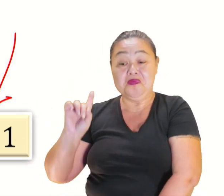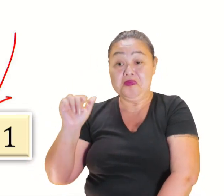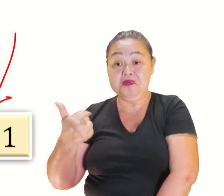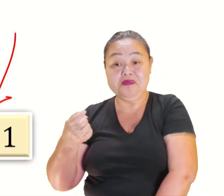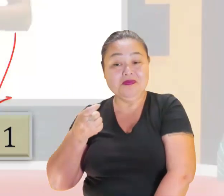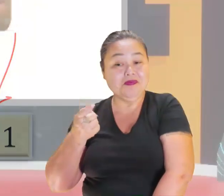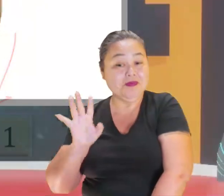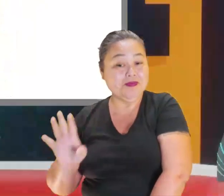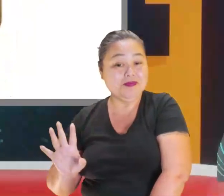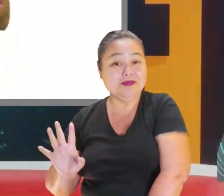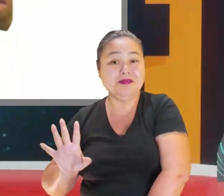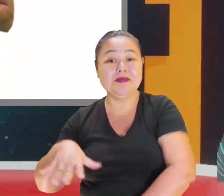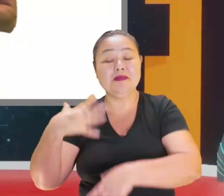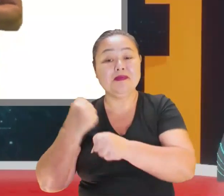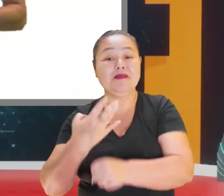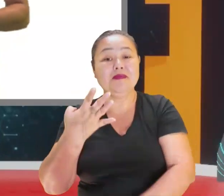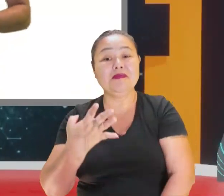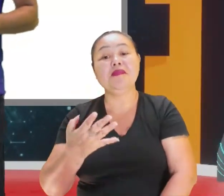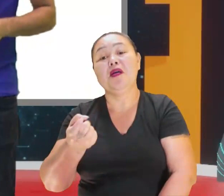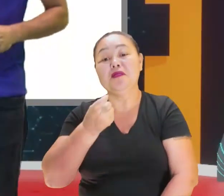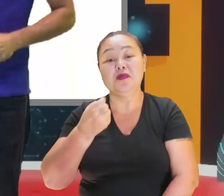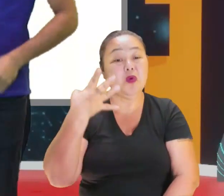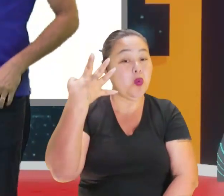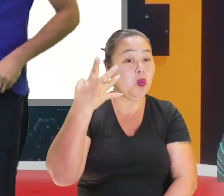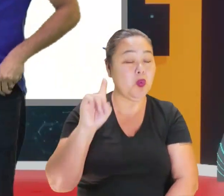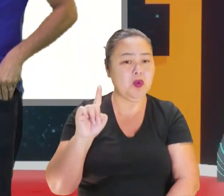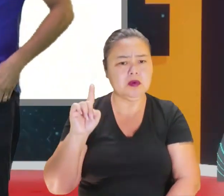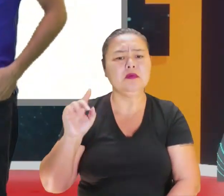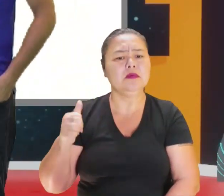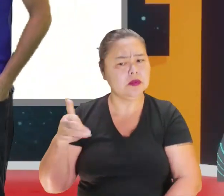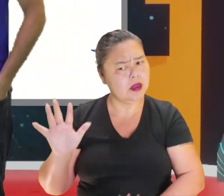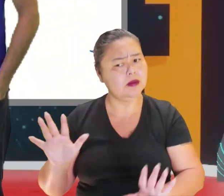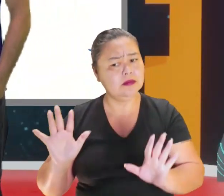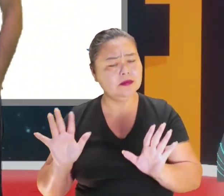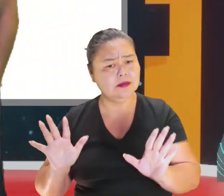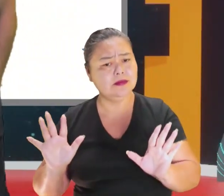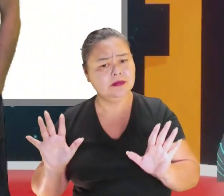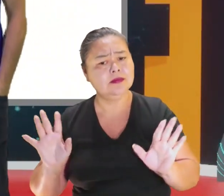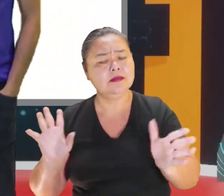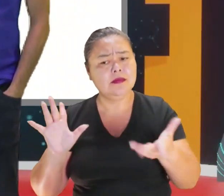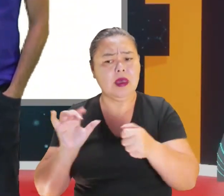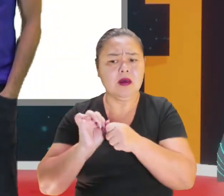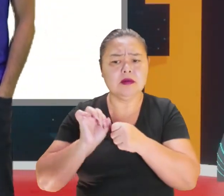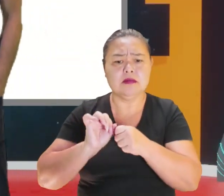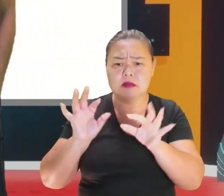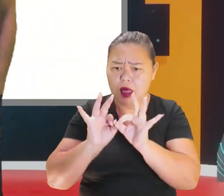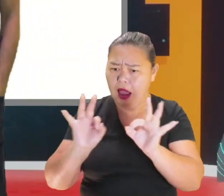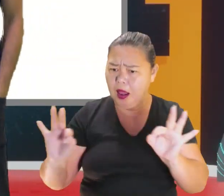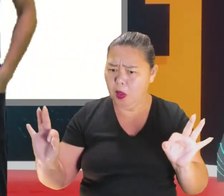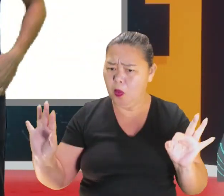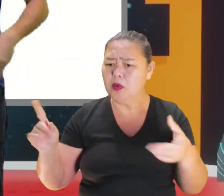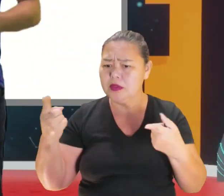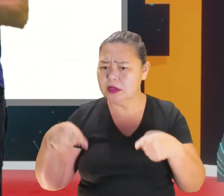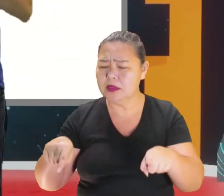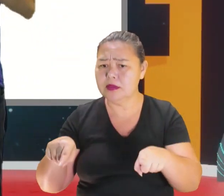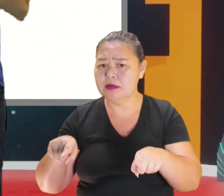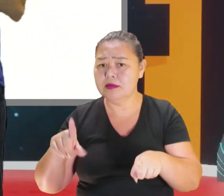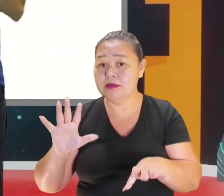quinta mais 4x à quarta. Eles estão pensando, tá, para dar o nome aos boi tudo bem, mas vai precisar fazer operação com